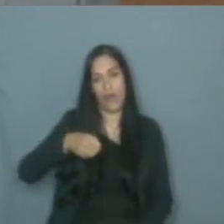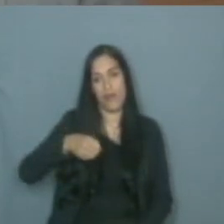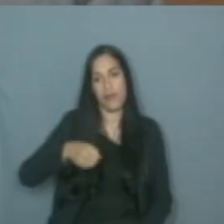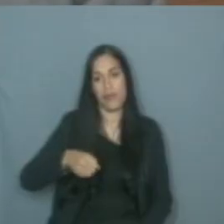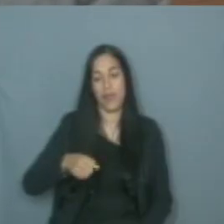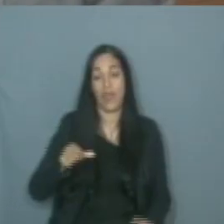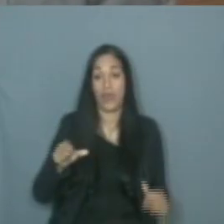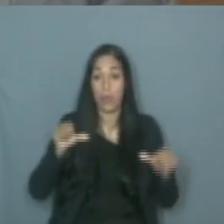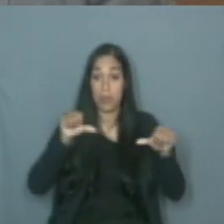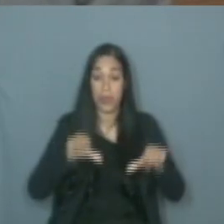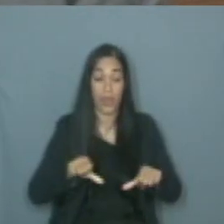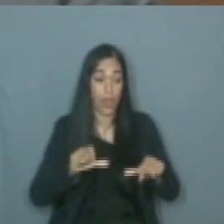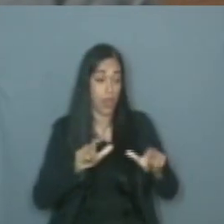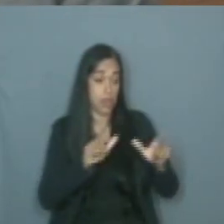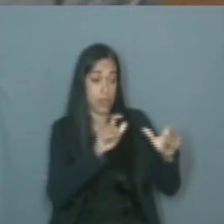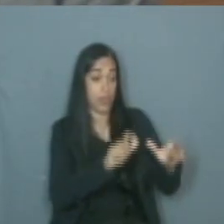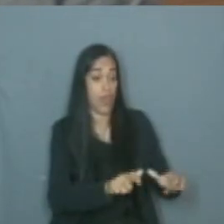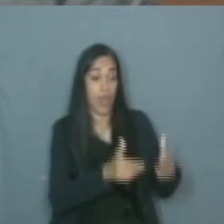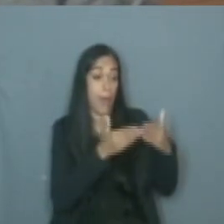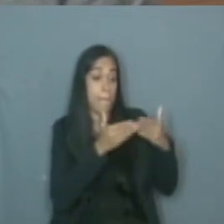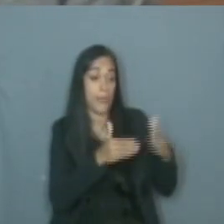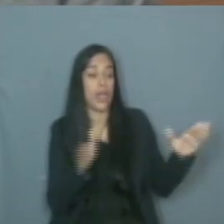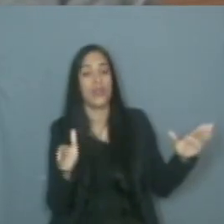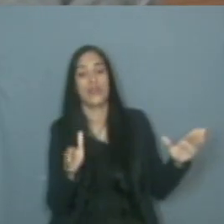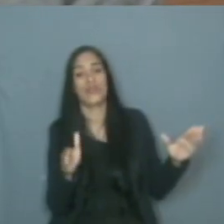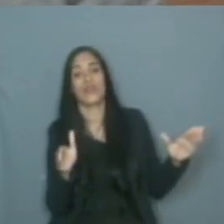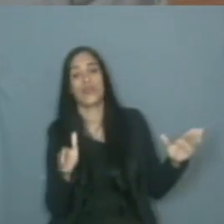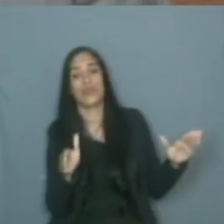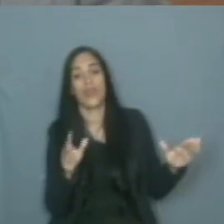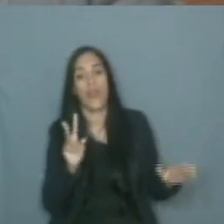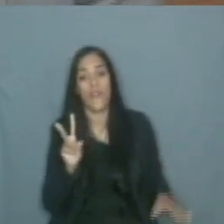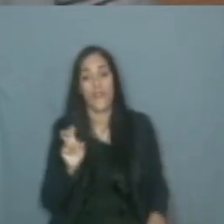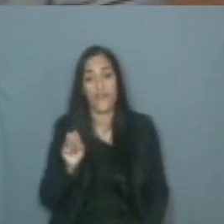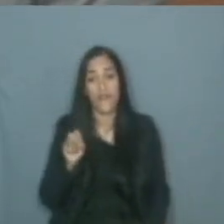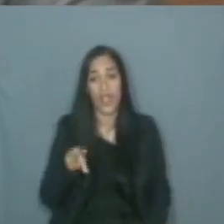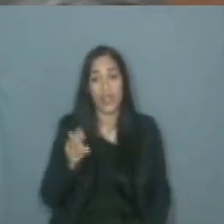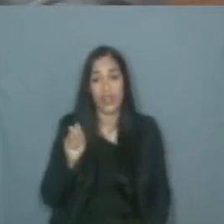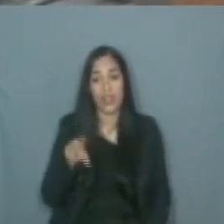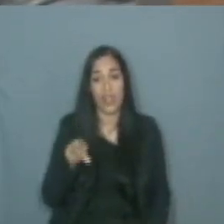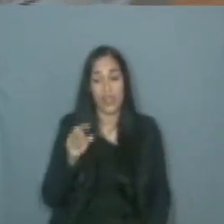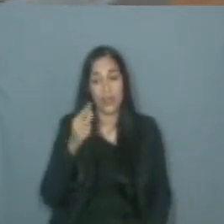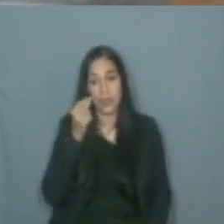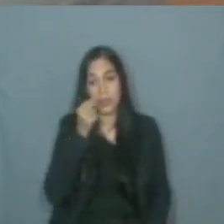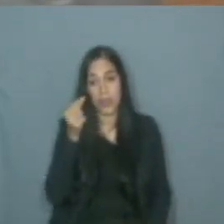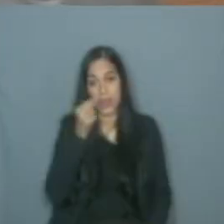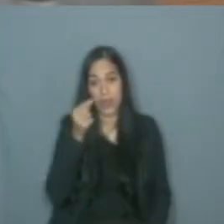o pior, veneno. Veneno para rato.